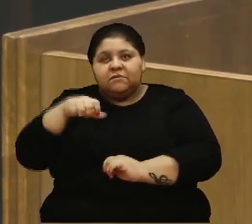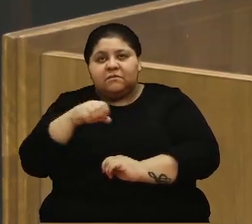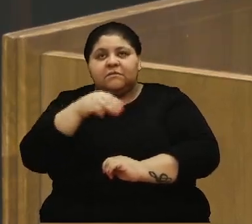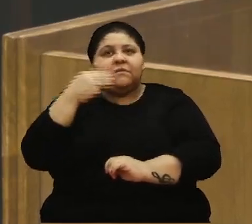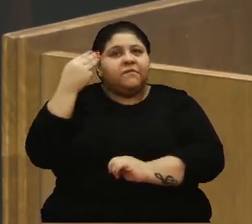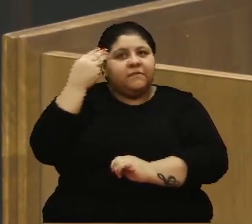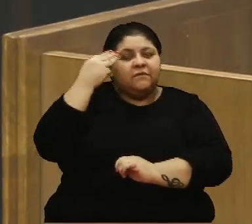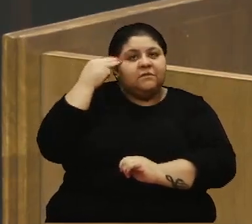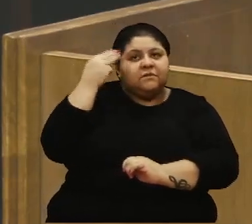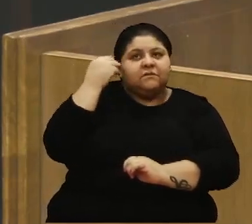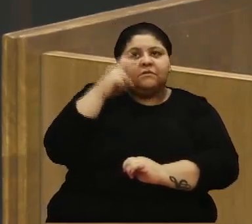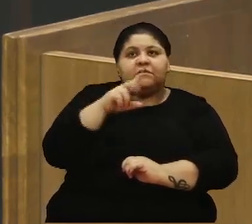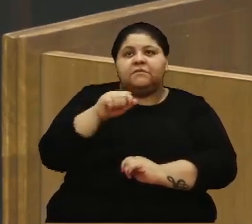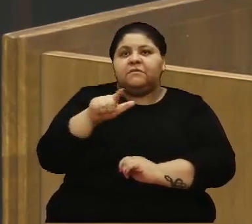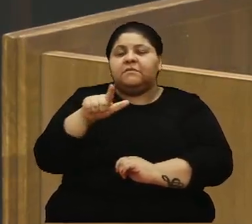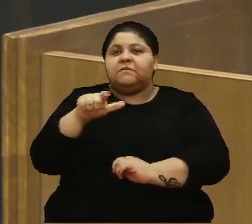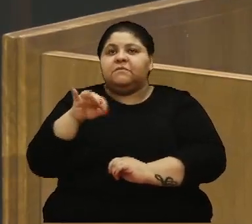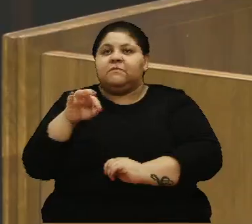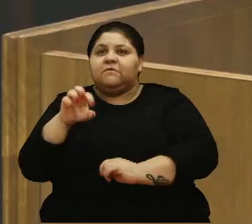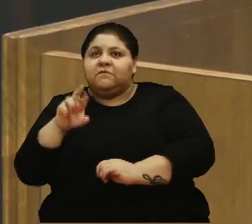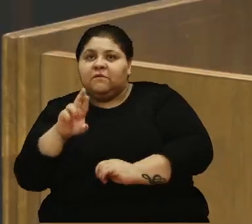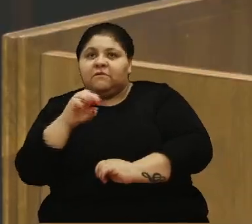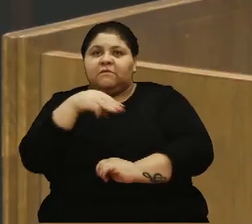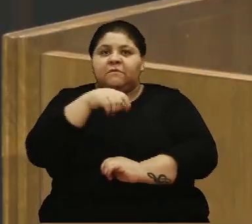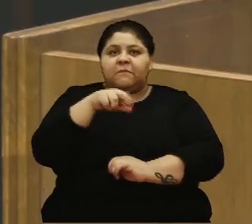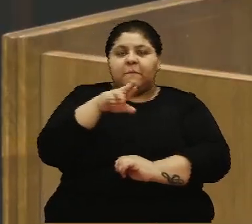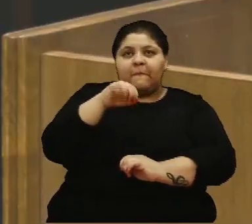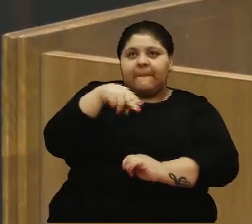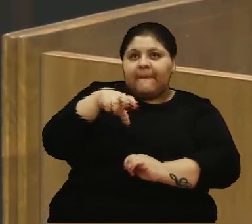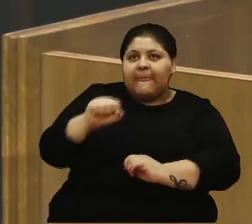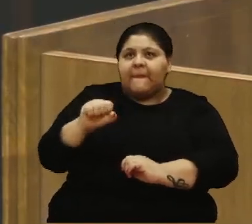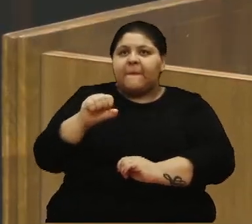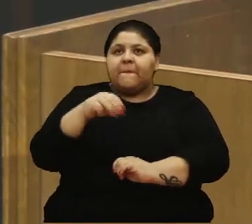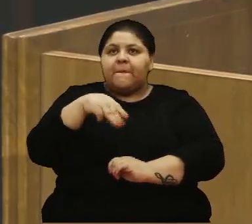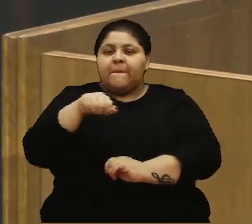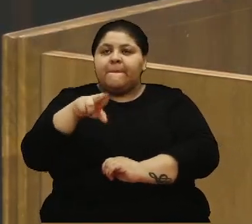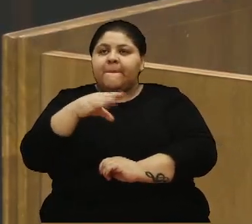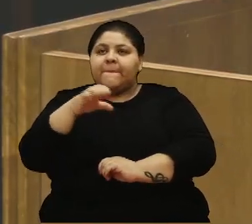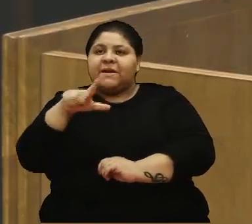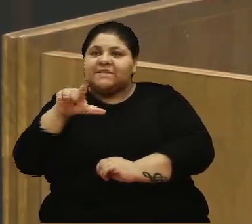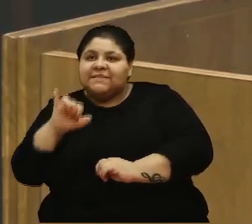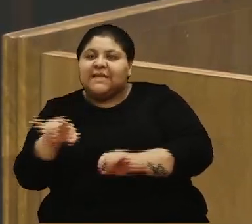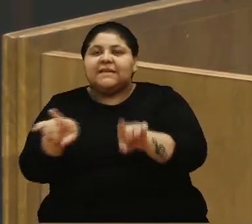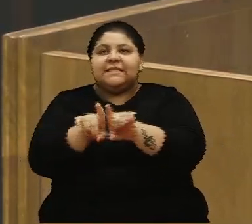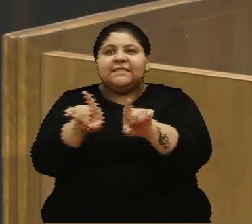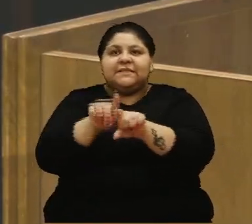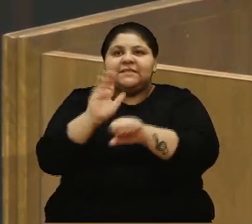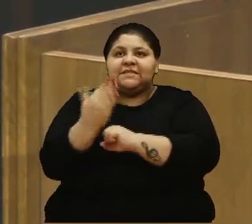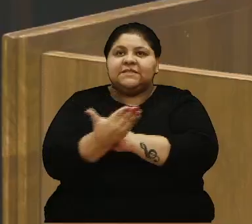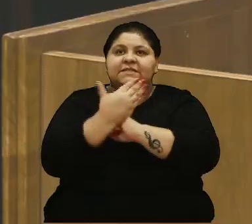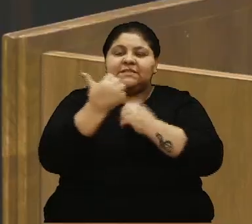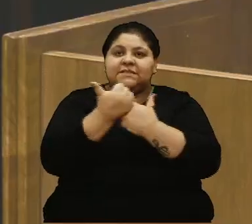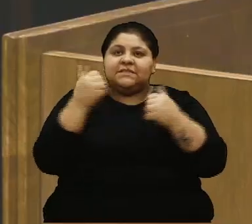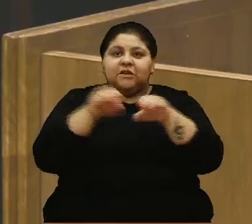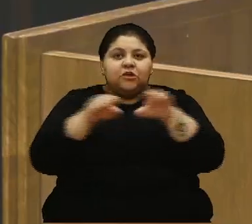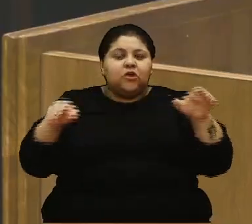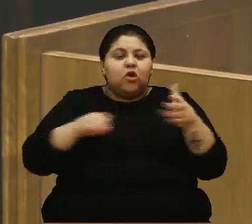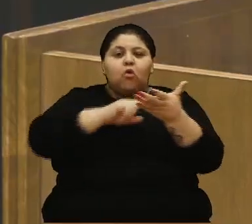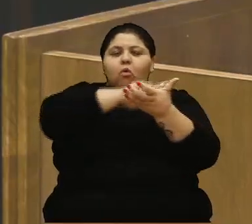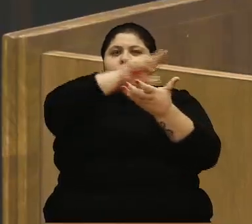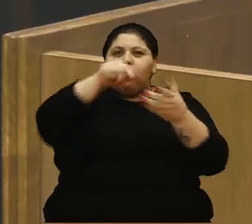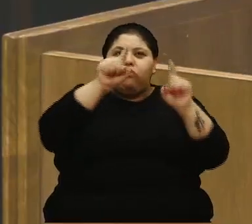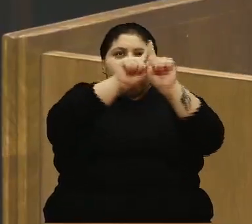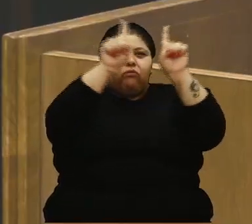Marcelo, Walter, Marinês, Gabi, Marcele, que esteve lá conosco também para ajudar, que é a nossa assessora da bancada. Enfim, toda essa